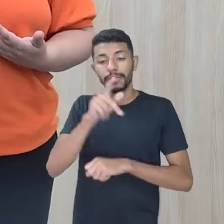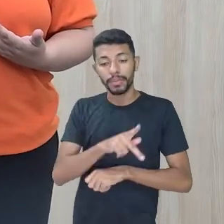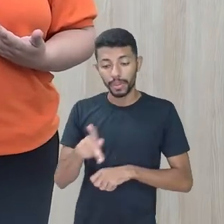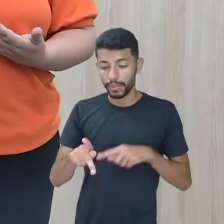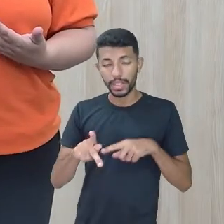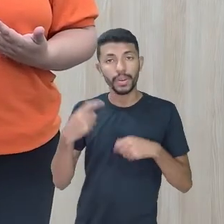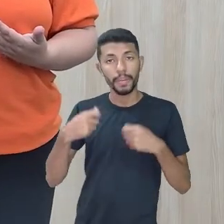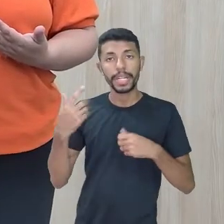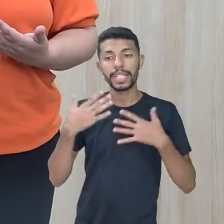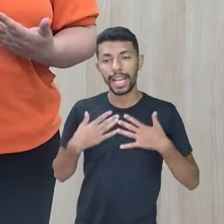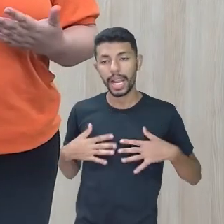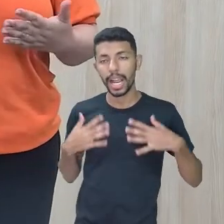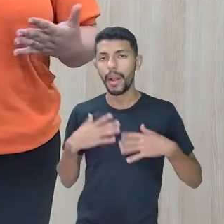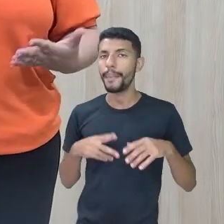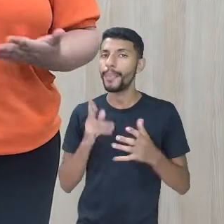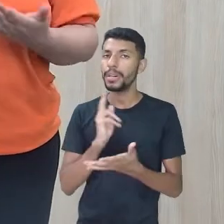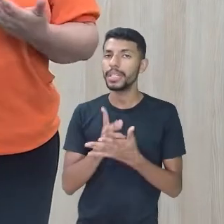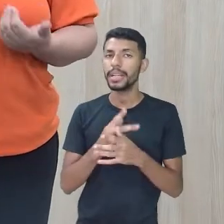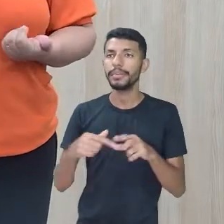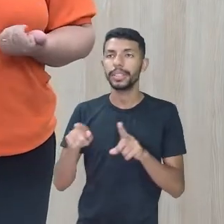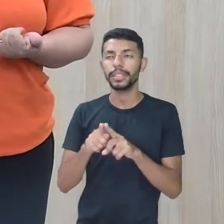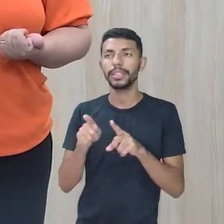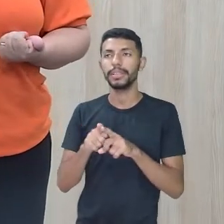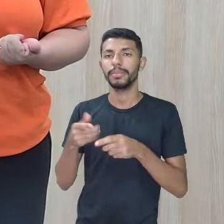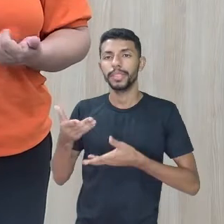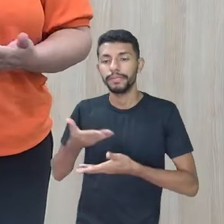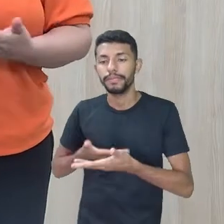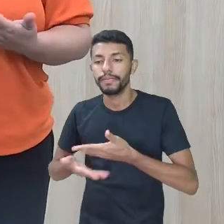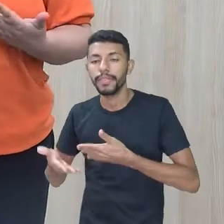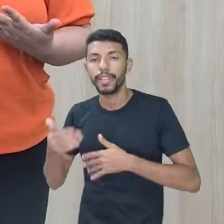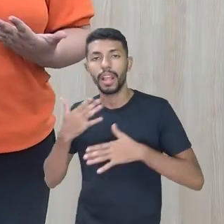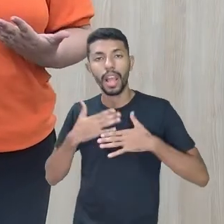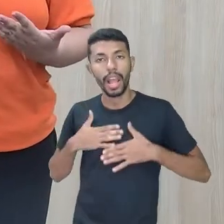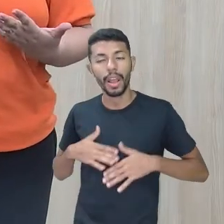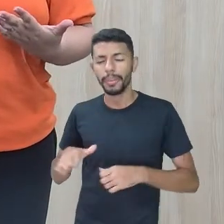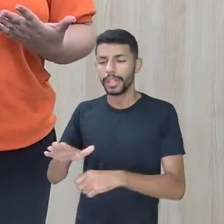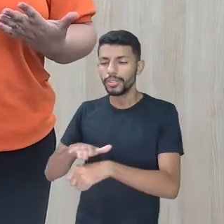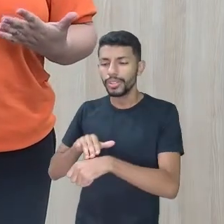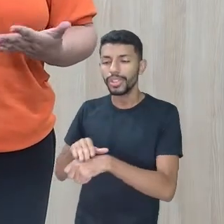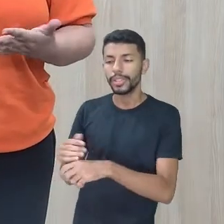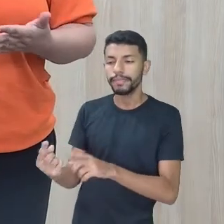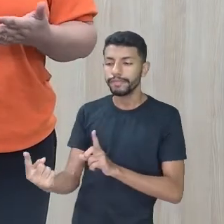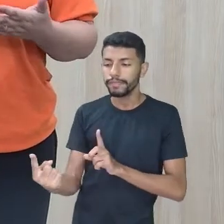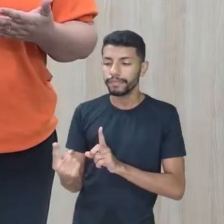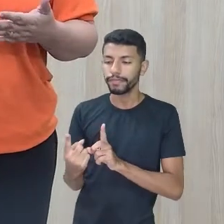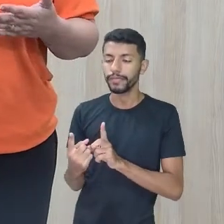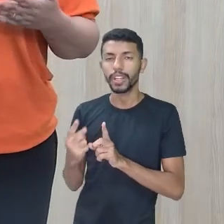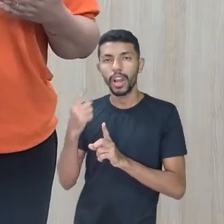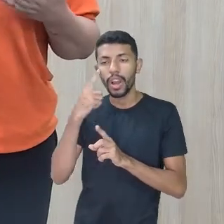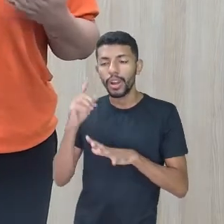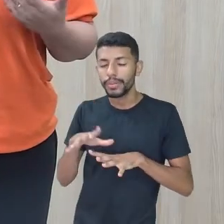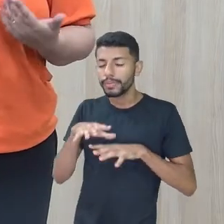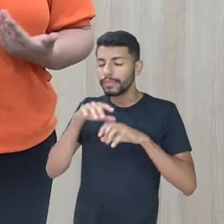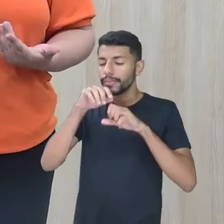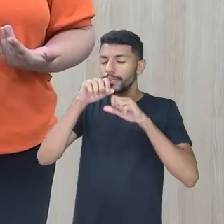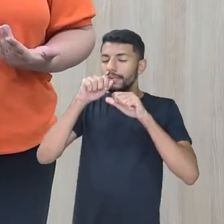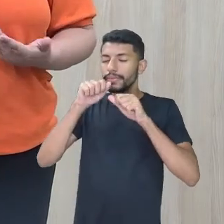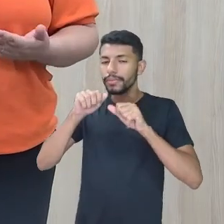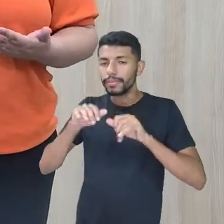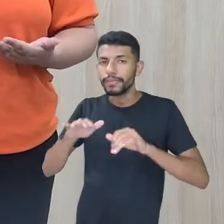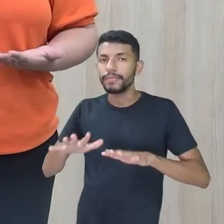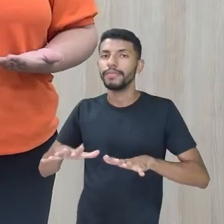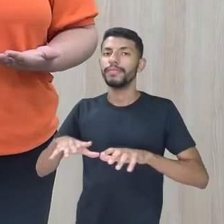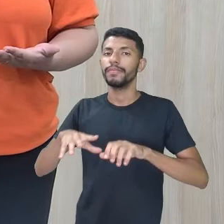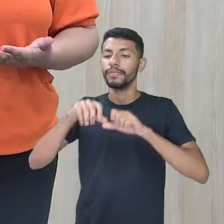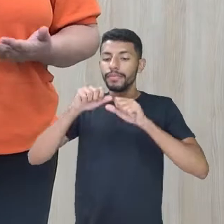calma para esse estudante. Então, chame-o para trabalhar com a respiração, não é? De respirar, inspirar e expirar